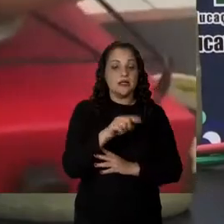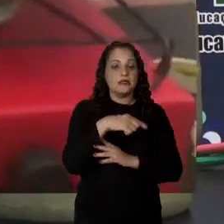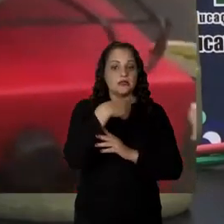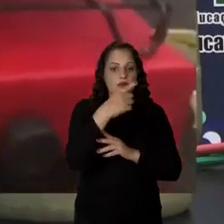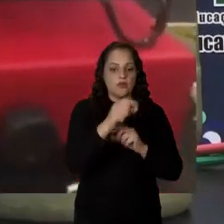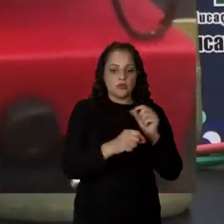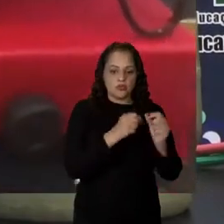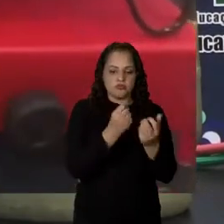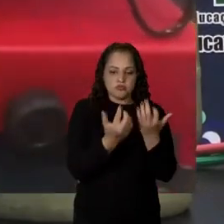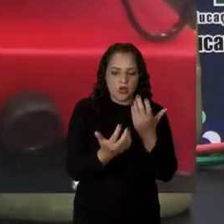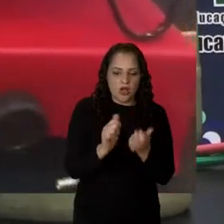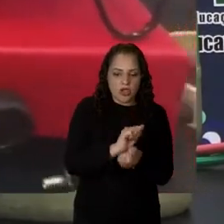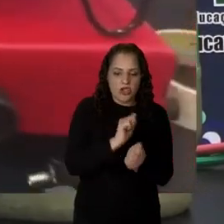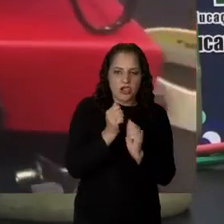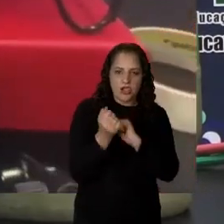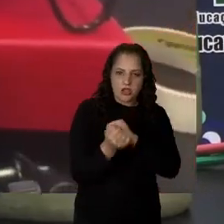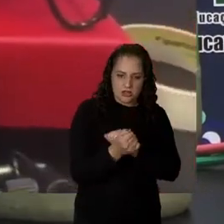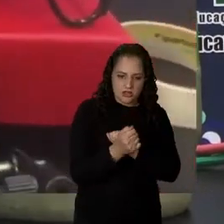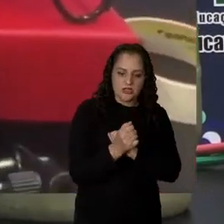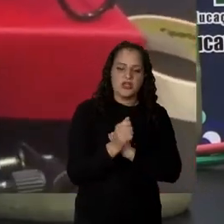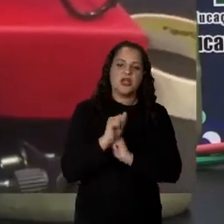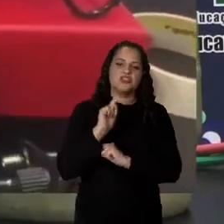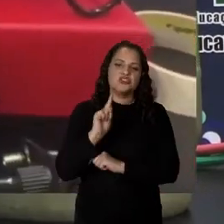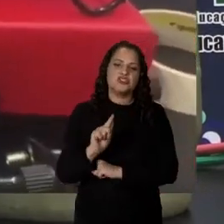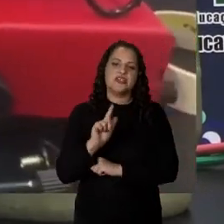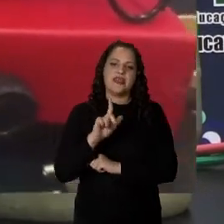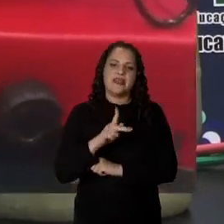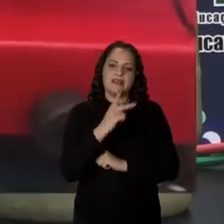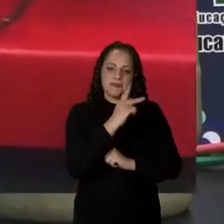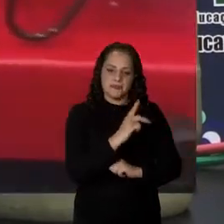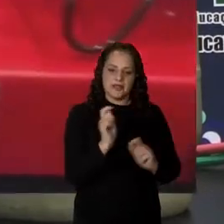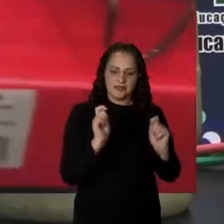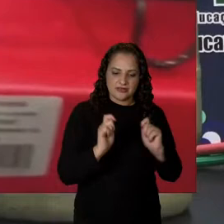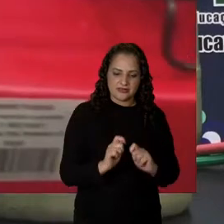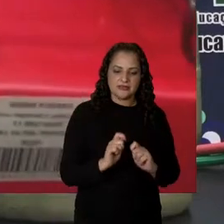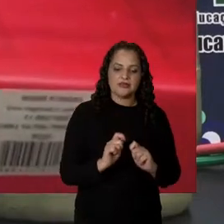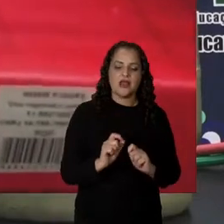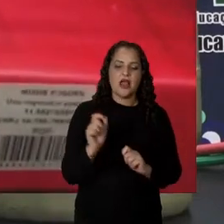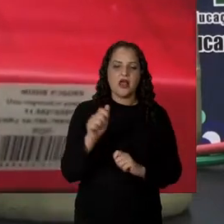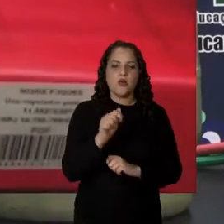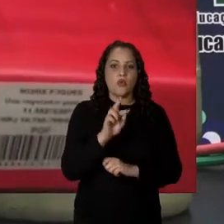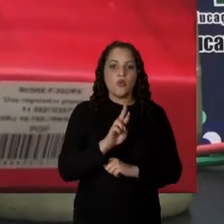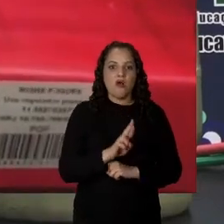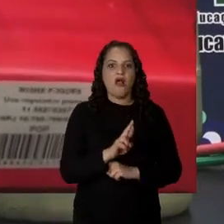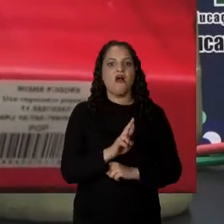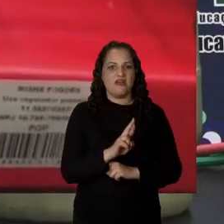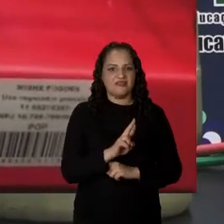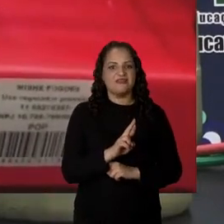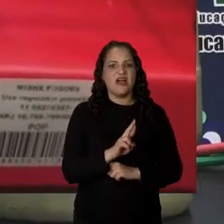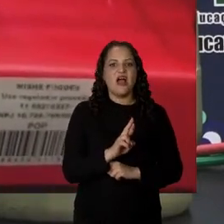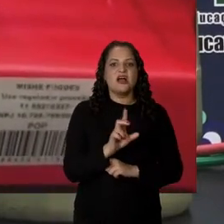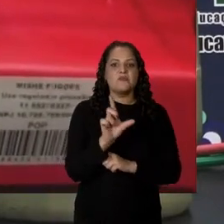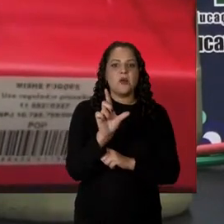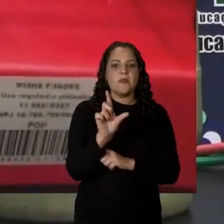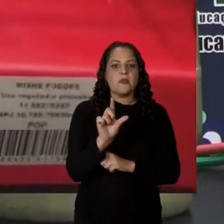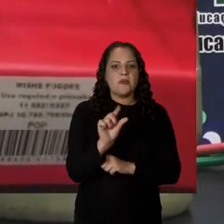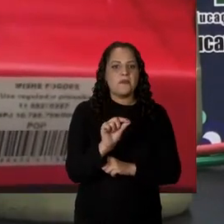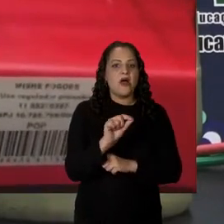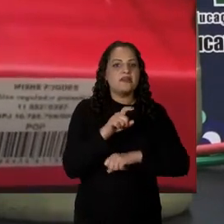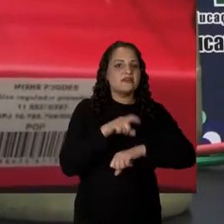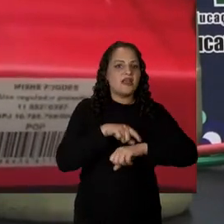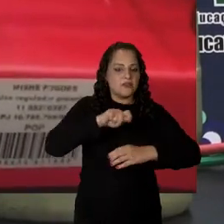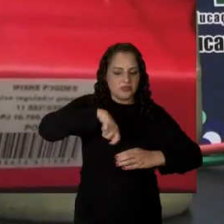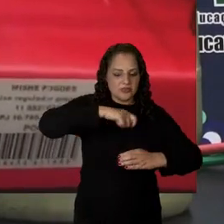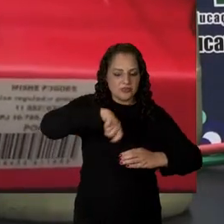para um queimador adaptado, onde a chama do GLP é potencializada através do ar atmosférico, resultando assim no menor tempo de cozimento e no